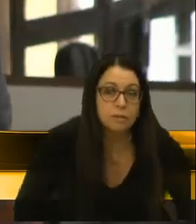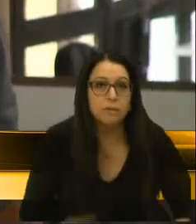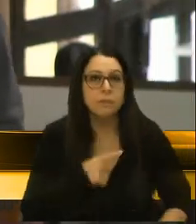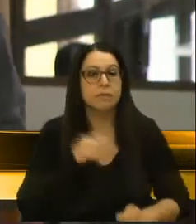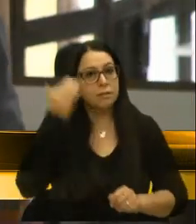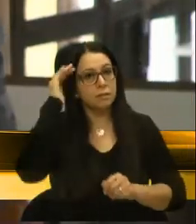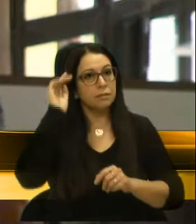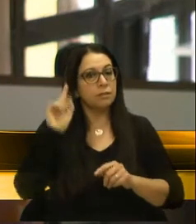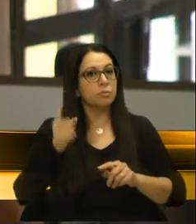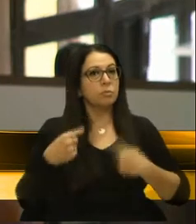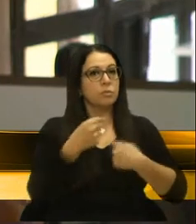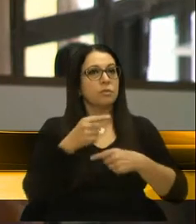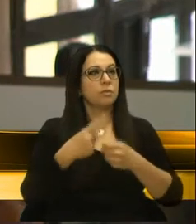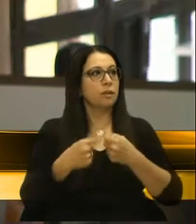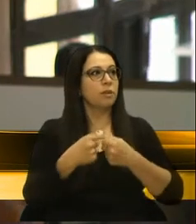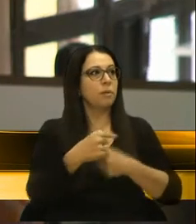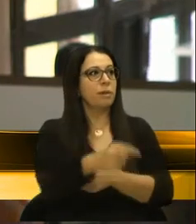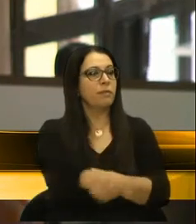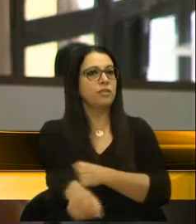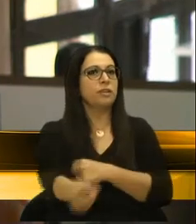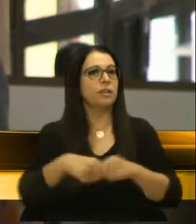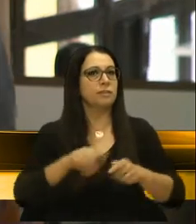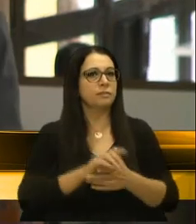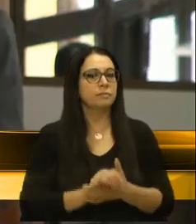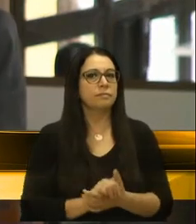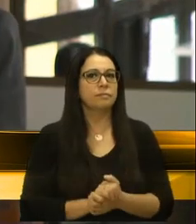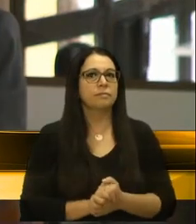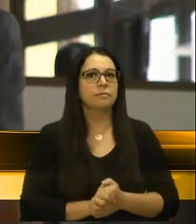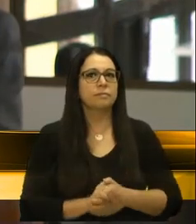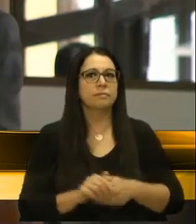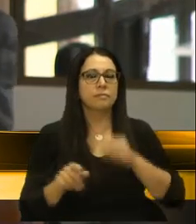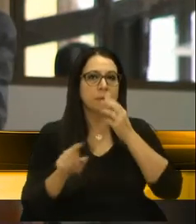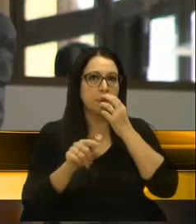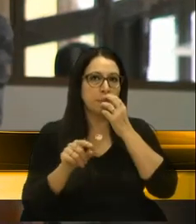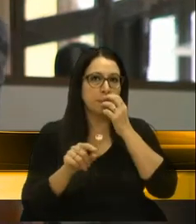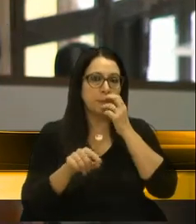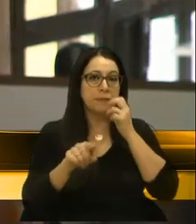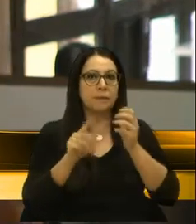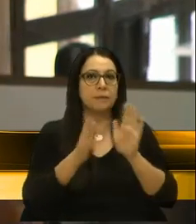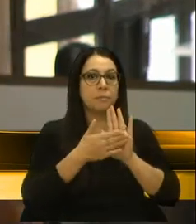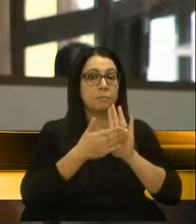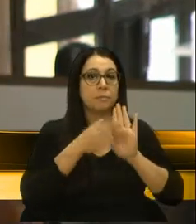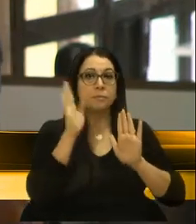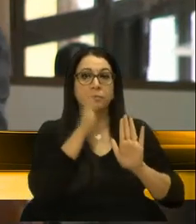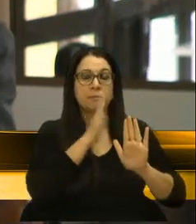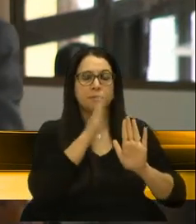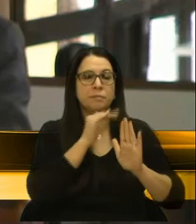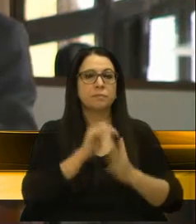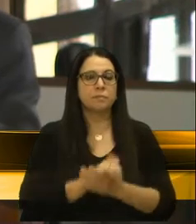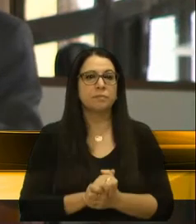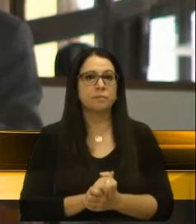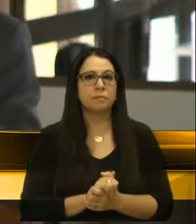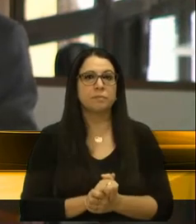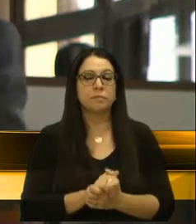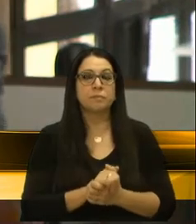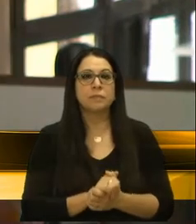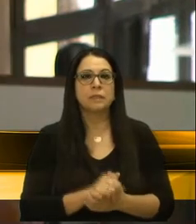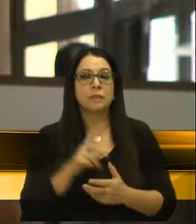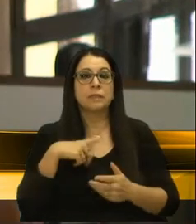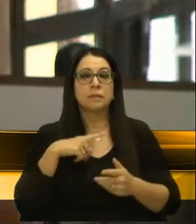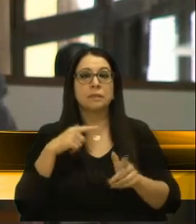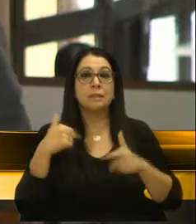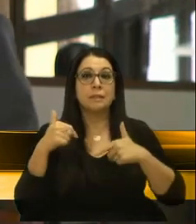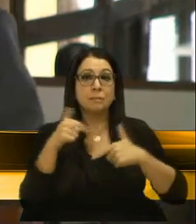provocado pelo município, atraindo outras entidades, enfim, possa construir essa pauta, e ela é urgente. Tem que